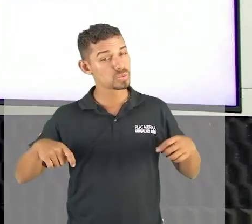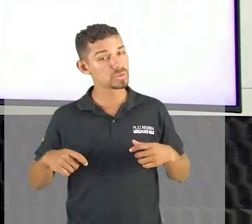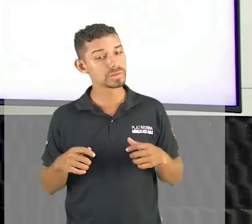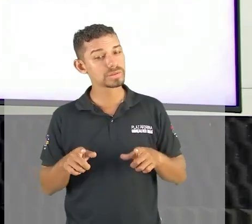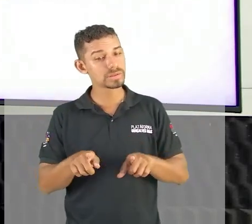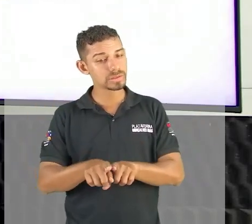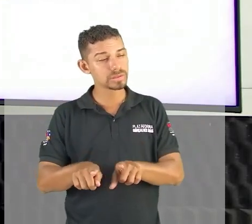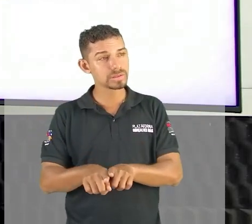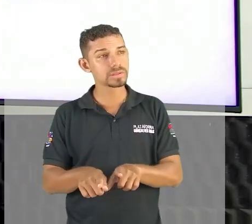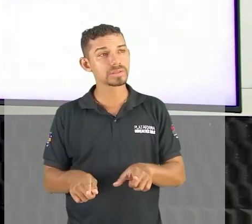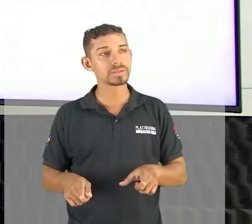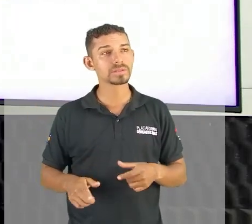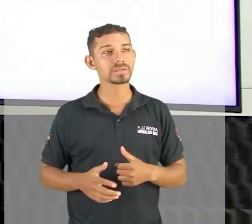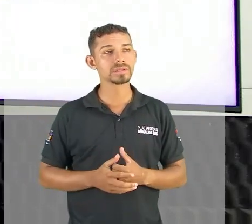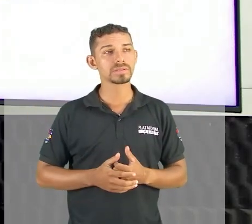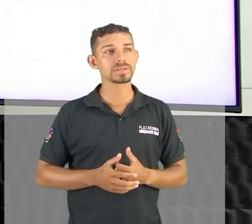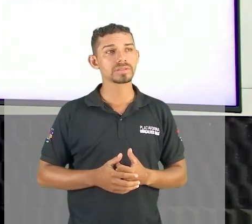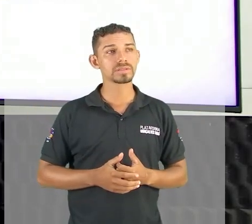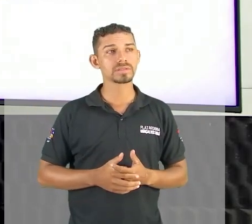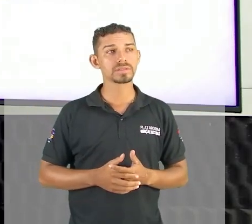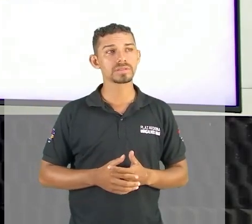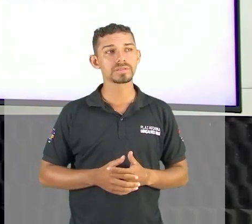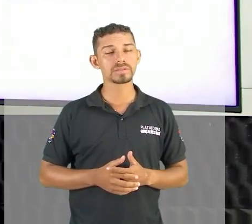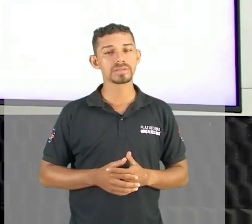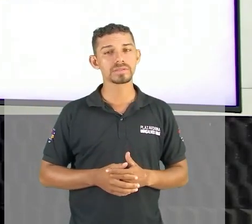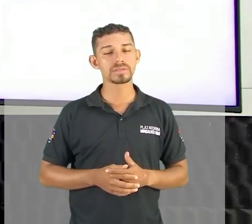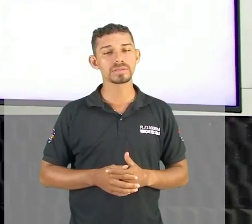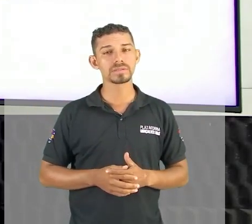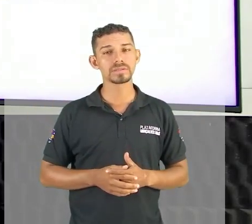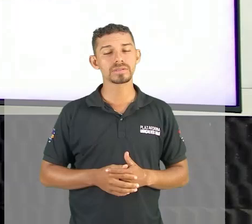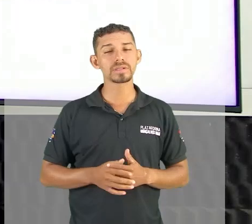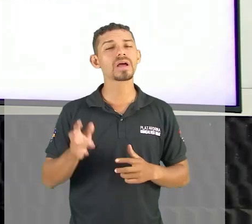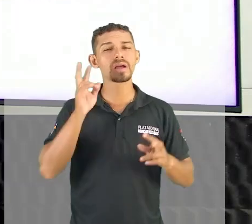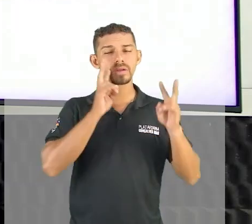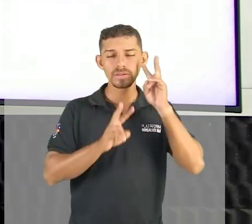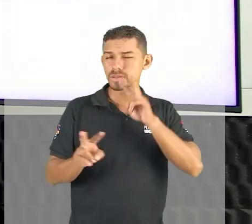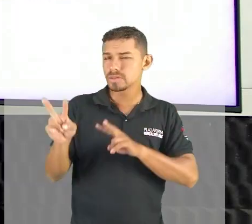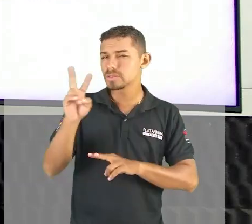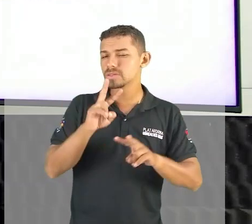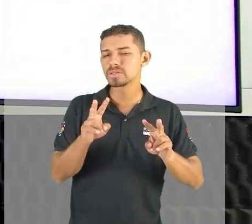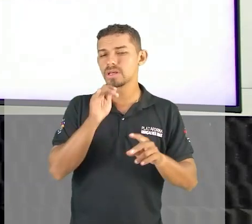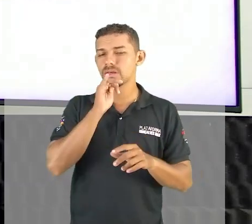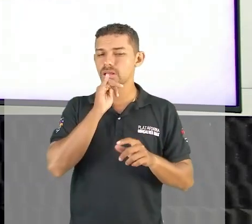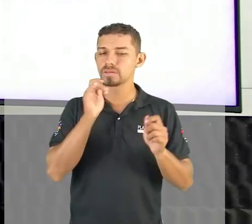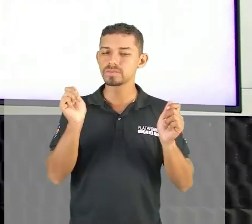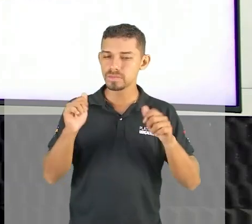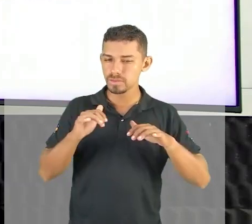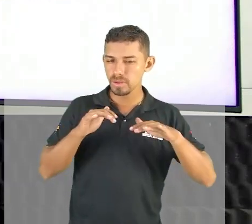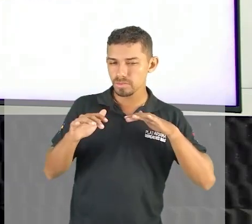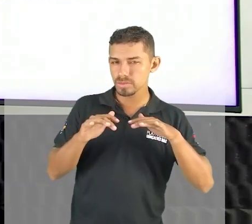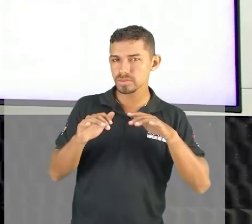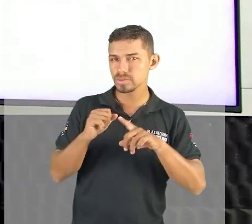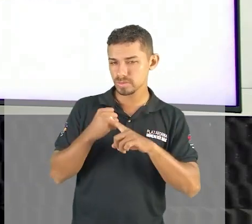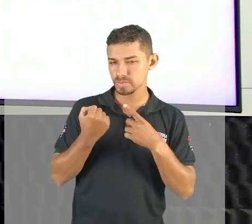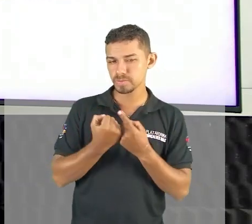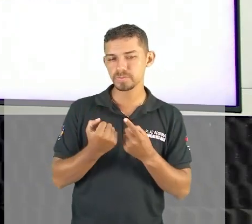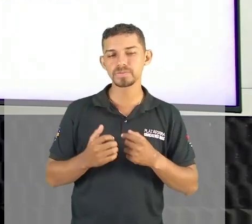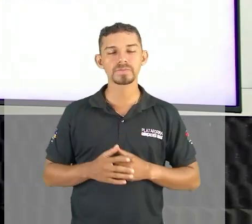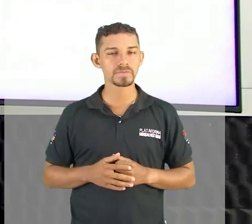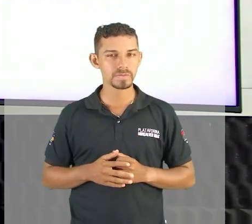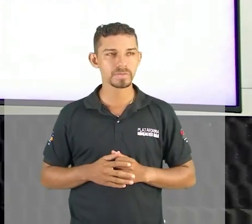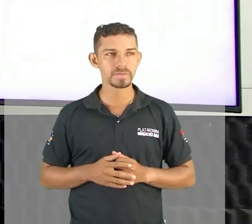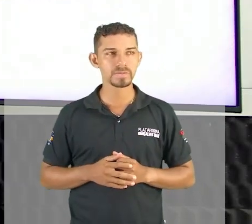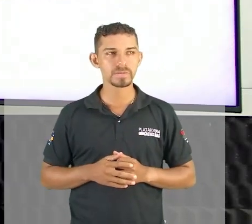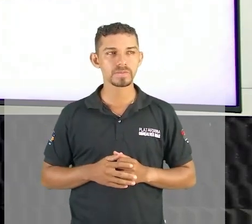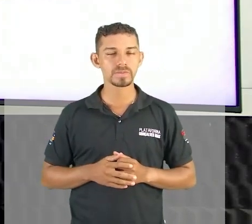que tem essa mesma eh Essa visão essa perspectiva de mobilizar né a sociedade aí a